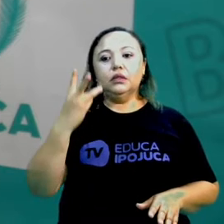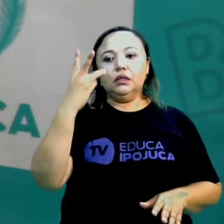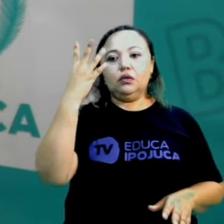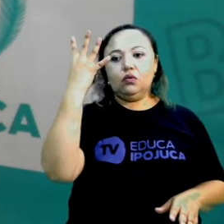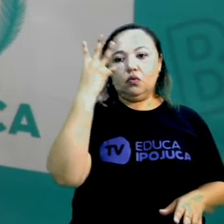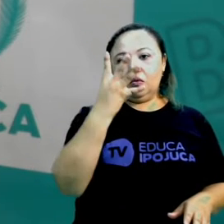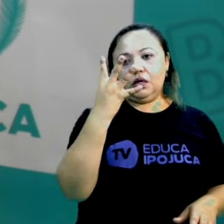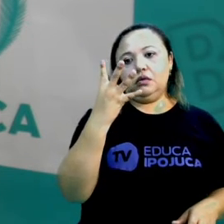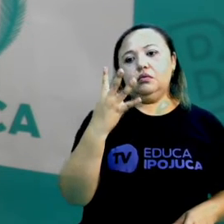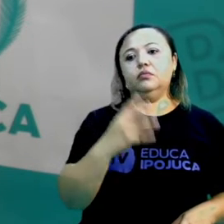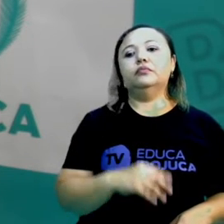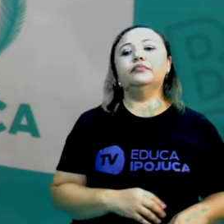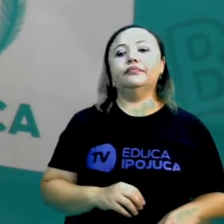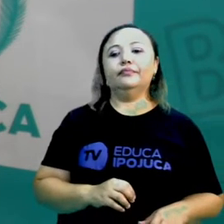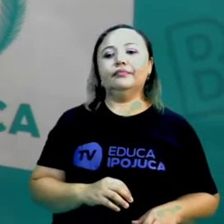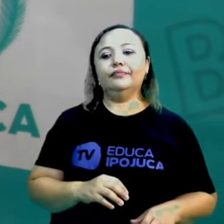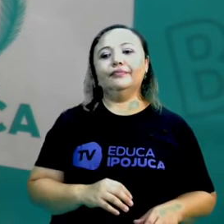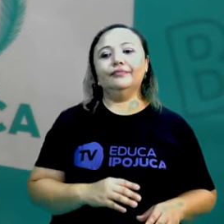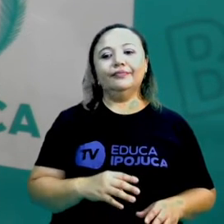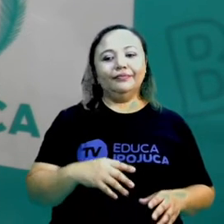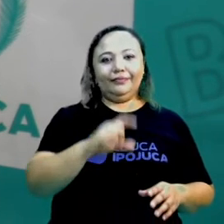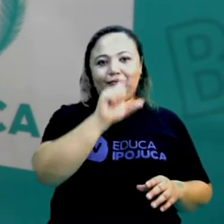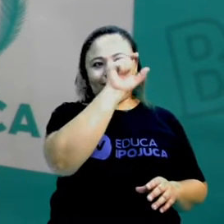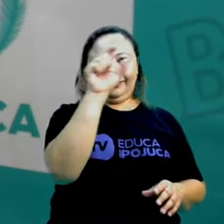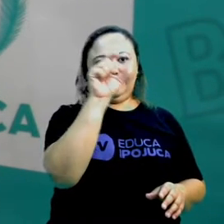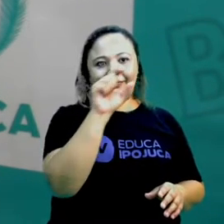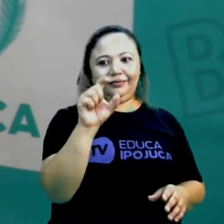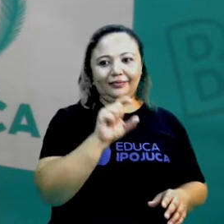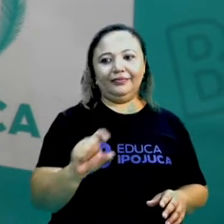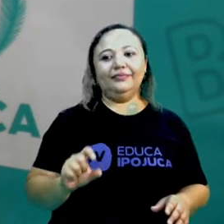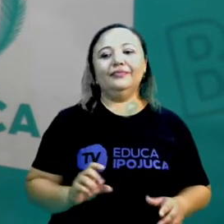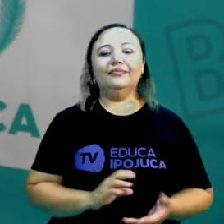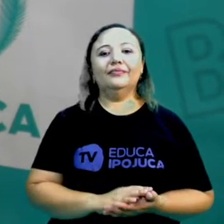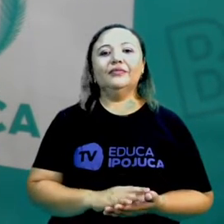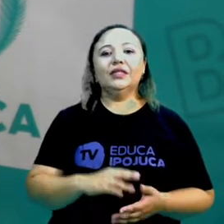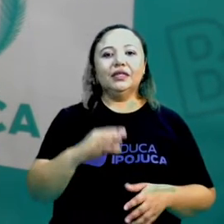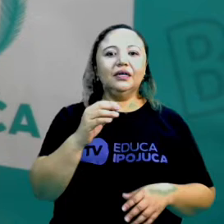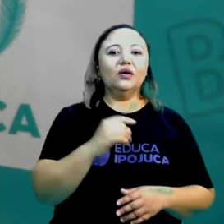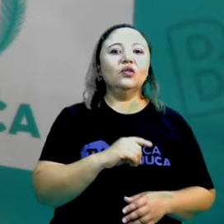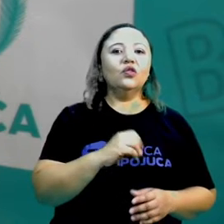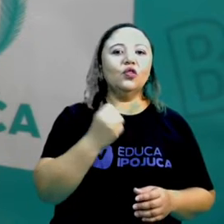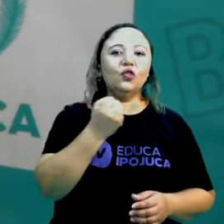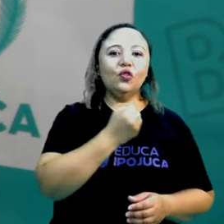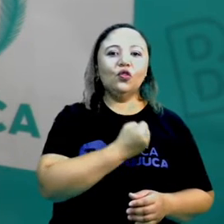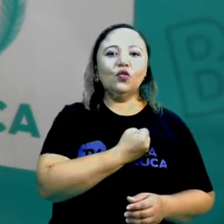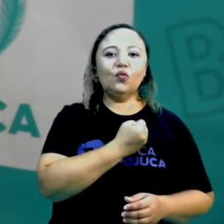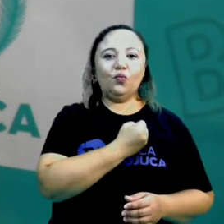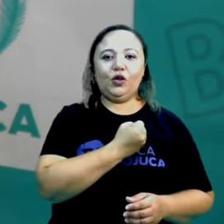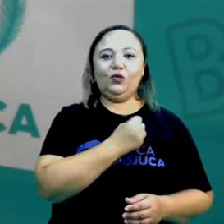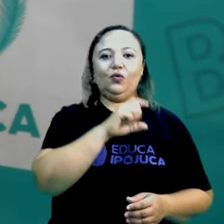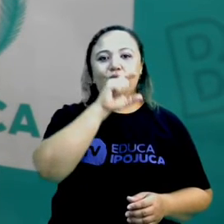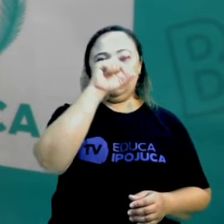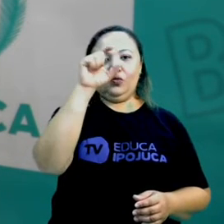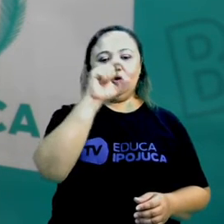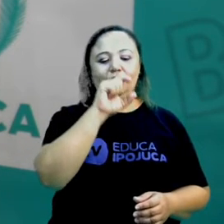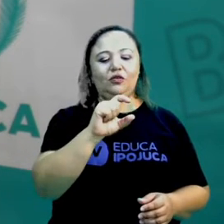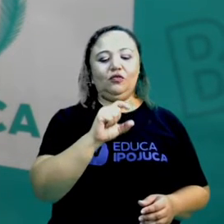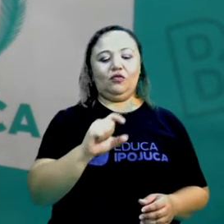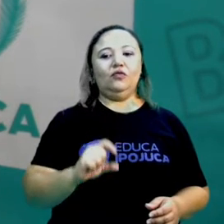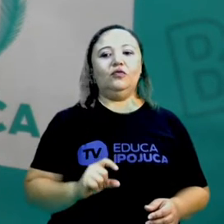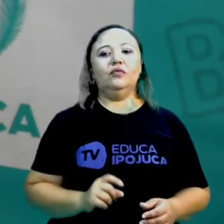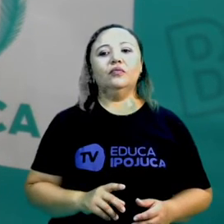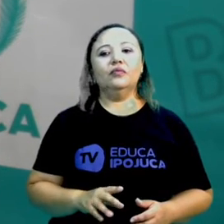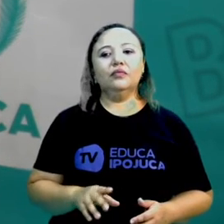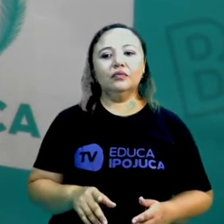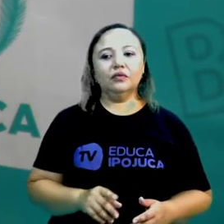teríamos 4 parcelas, tá? Por quê? Teríamos 4 números, um abaixo do outro,